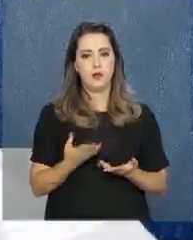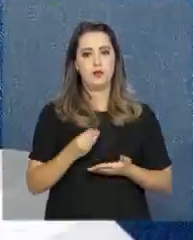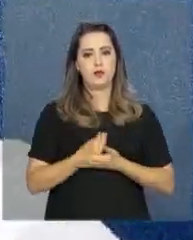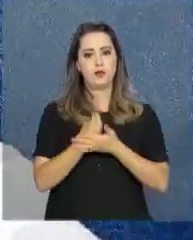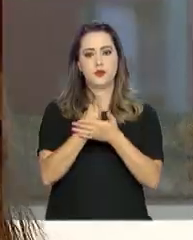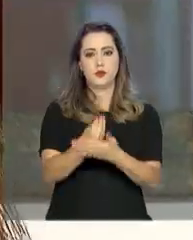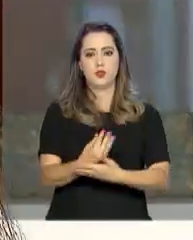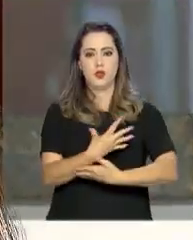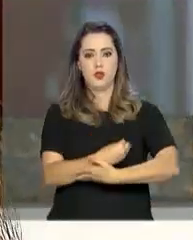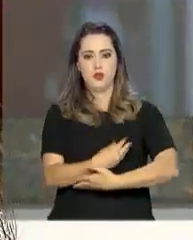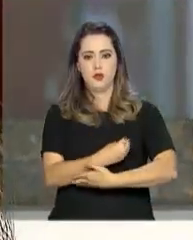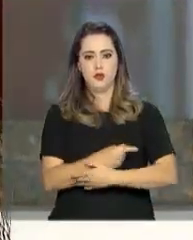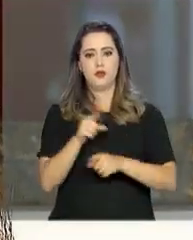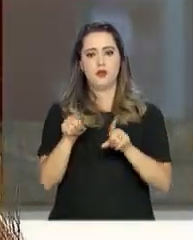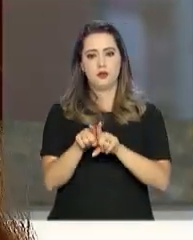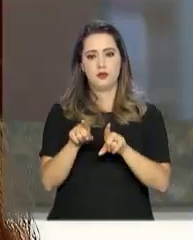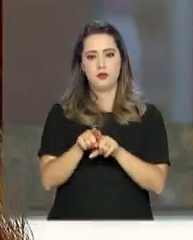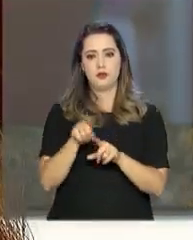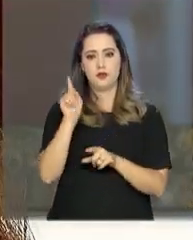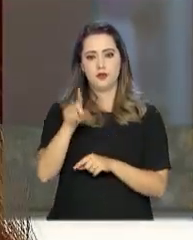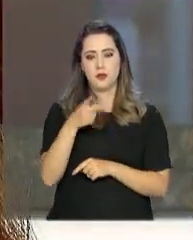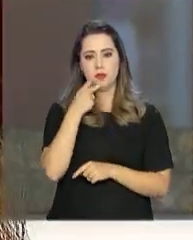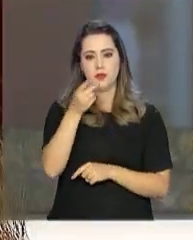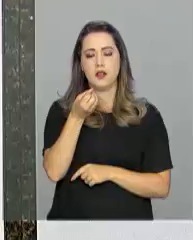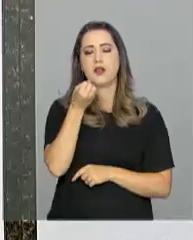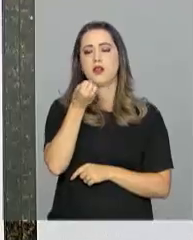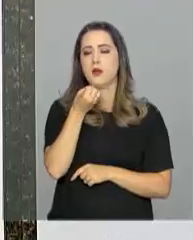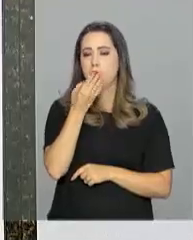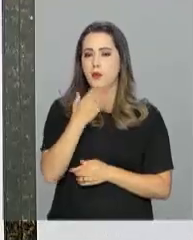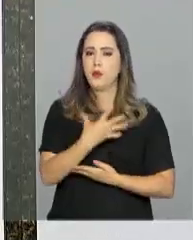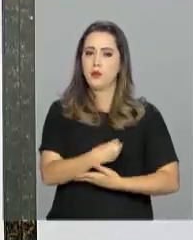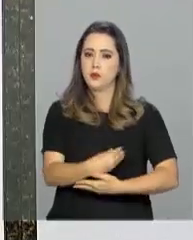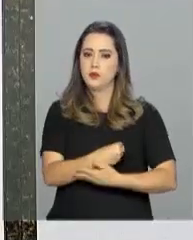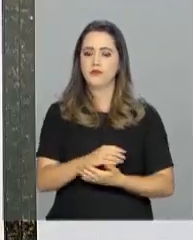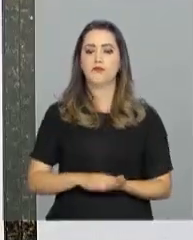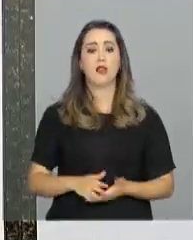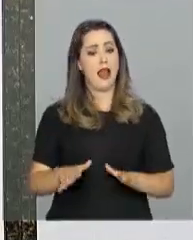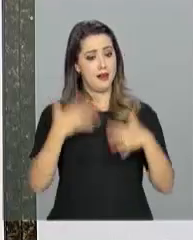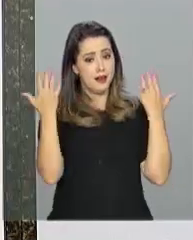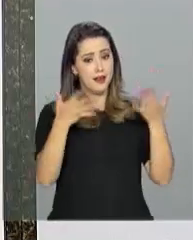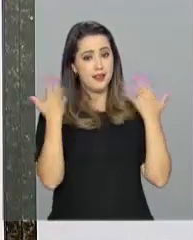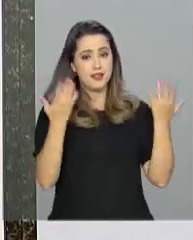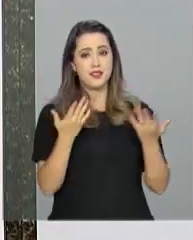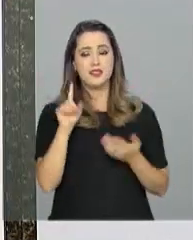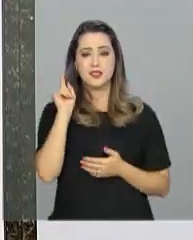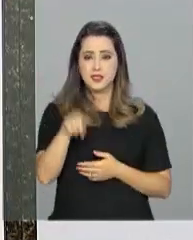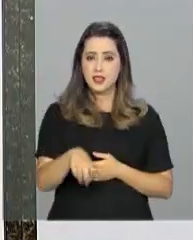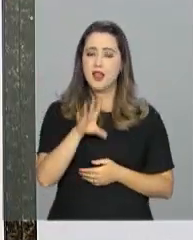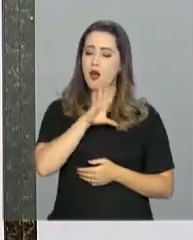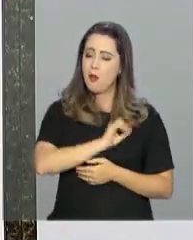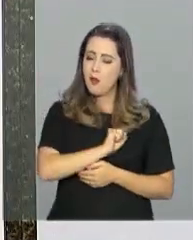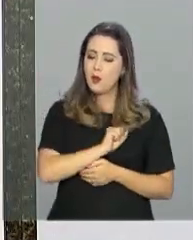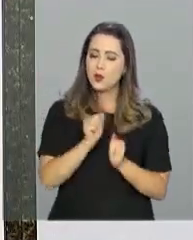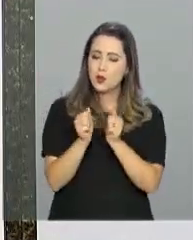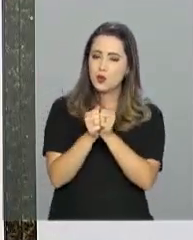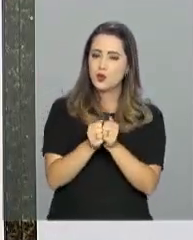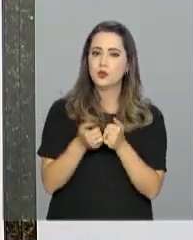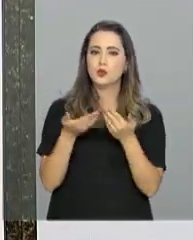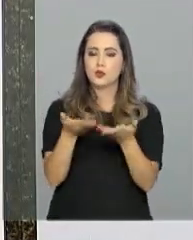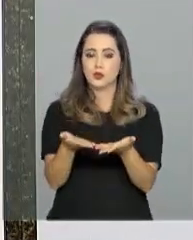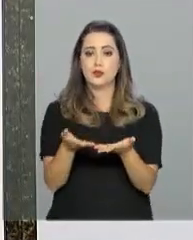de amamentar, Rafaela faz questão de doar. É com muita alegria que a gente pode dizer que é literalmente um ato de amor,